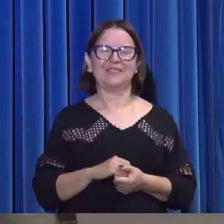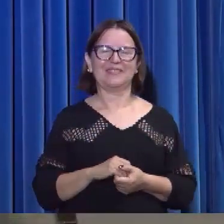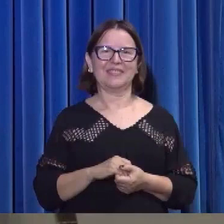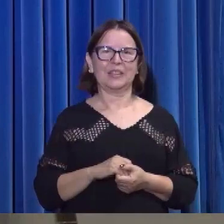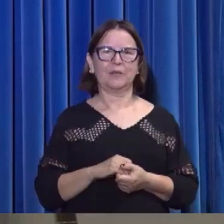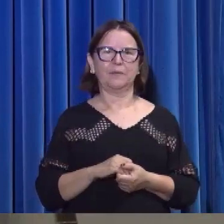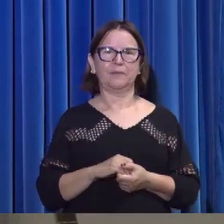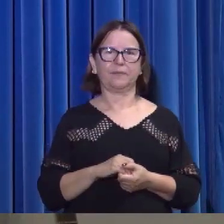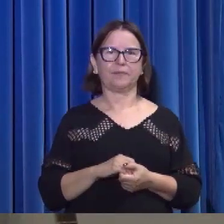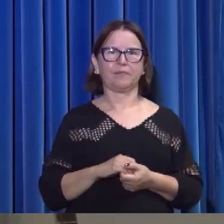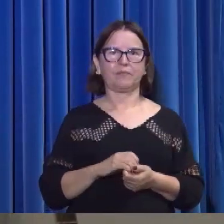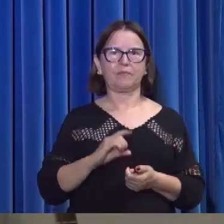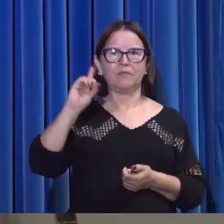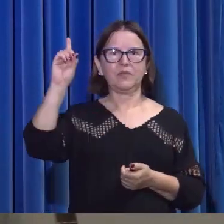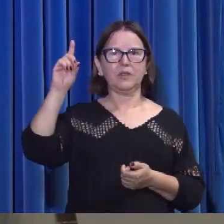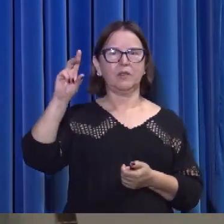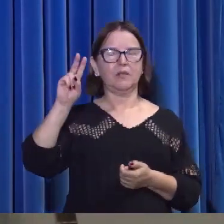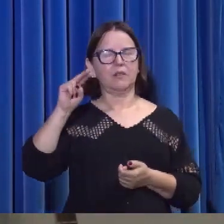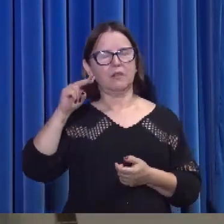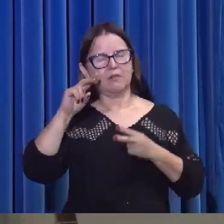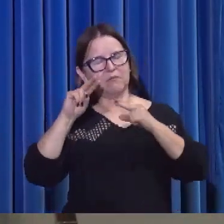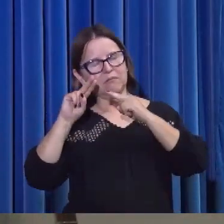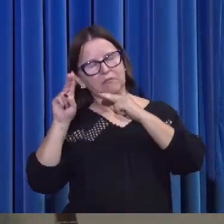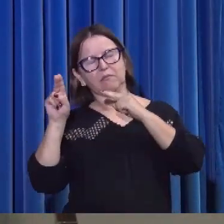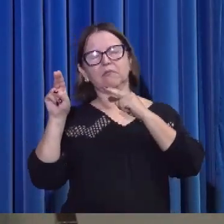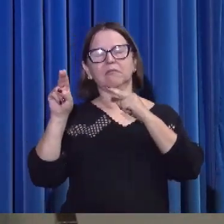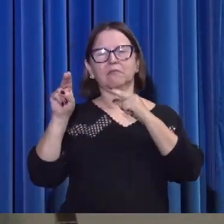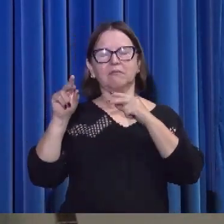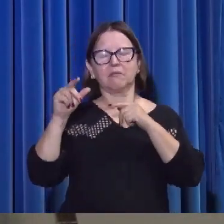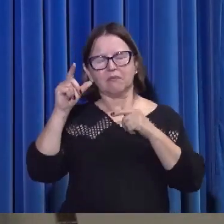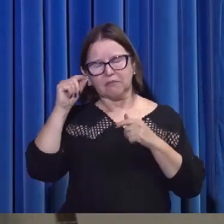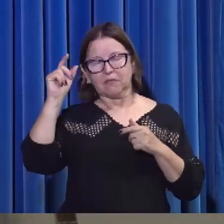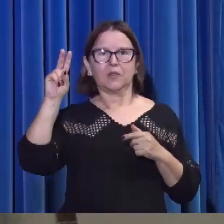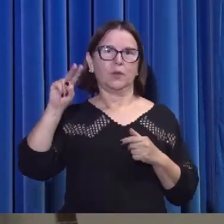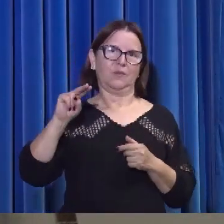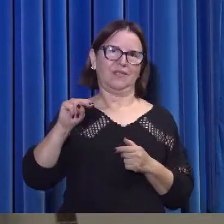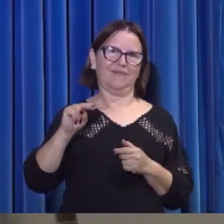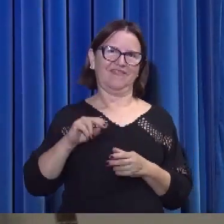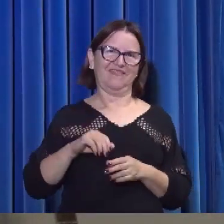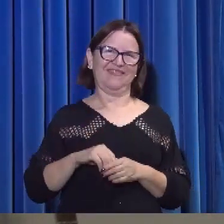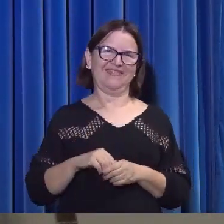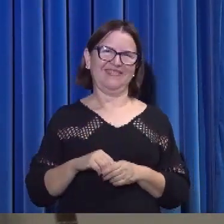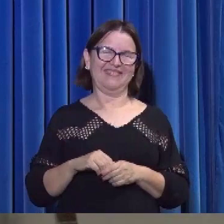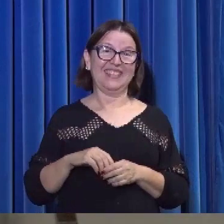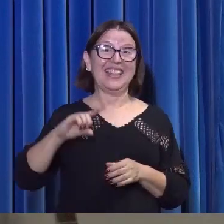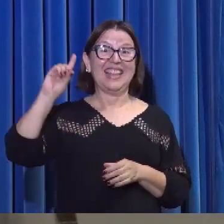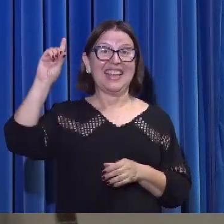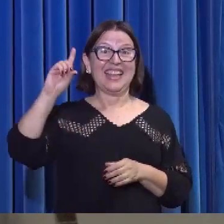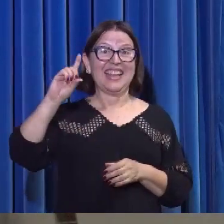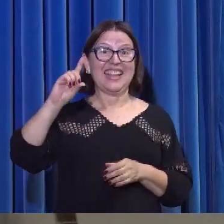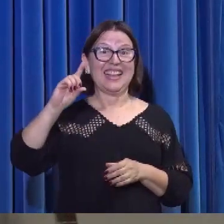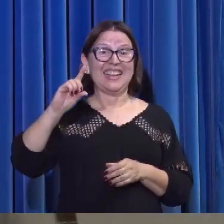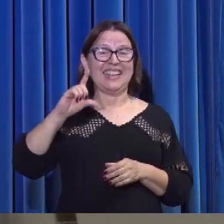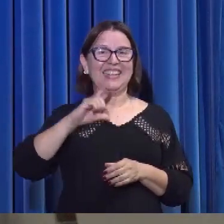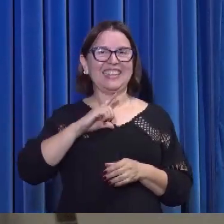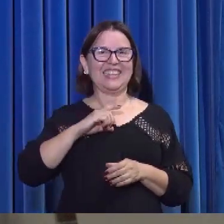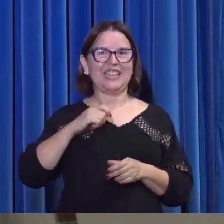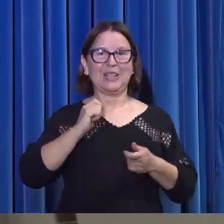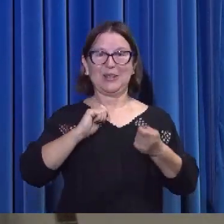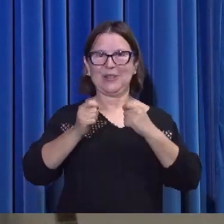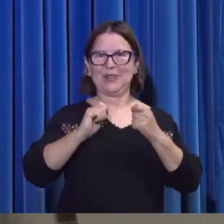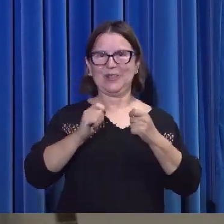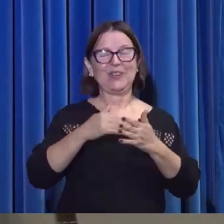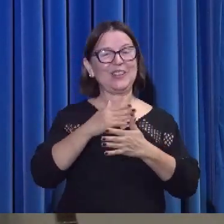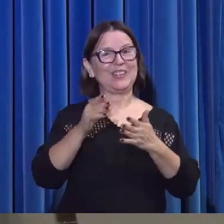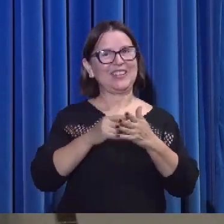Deus não cochila, Deus não dormita, Ele está no controle de todas as coisas.